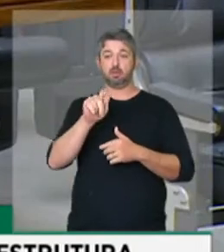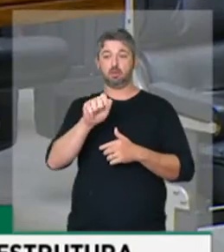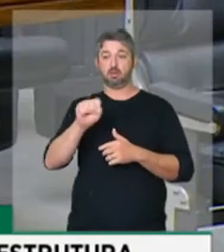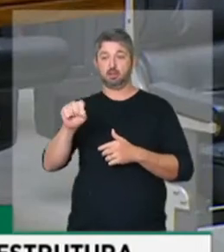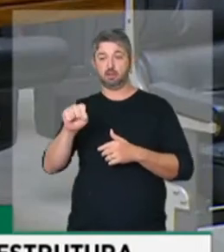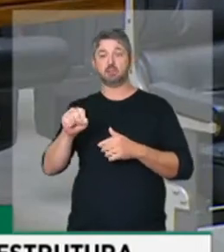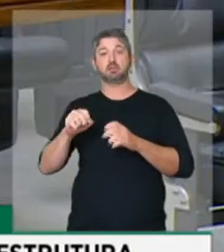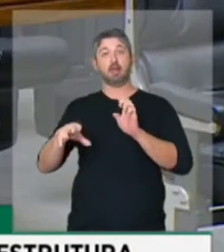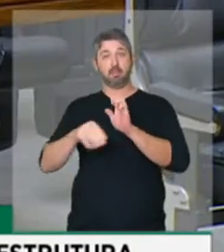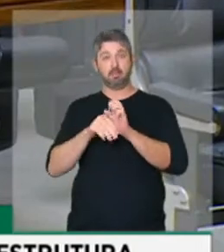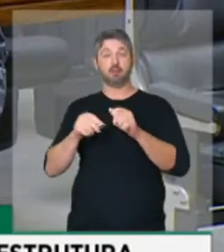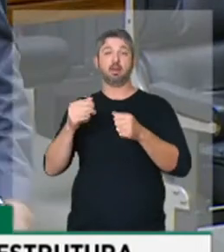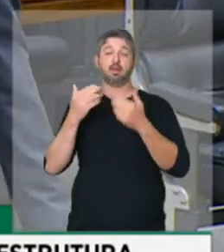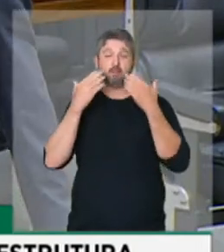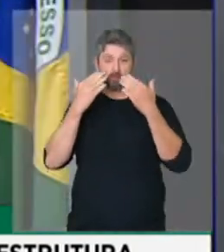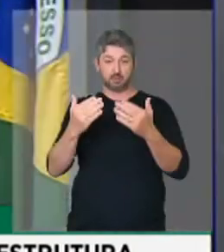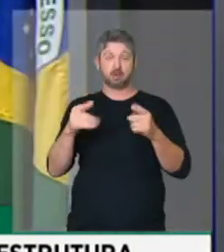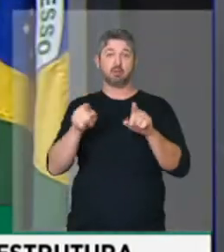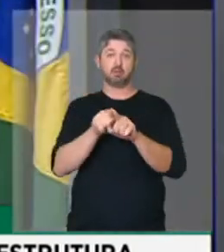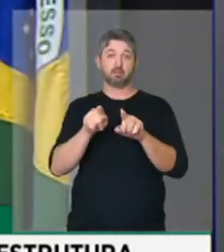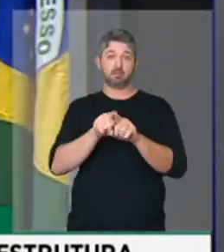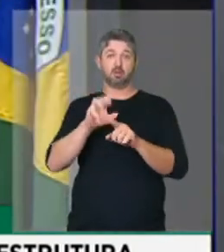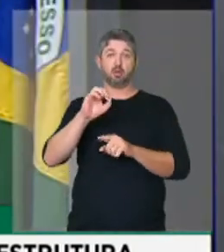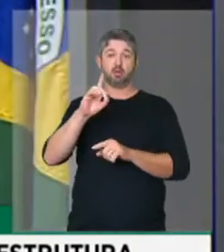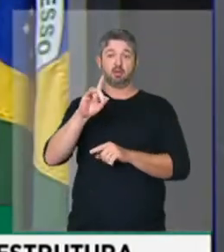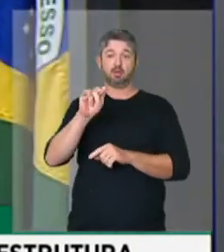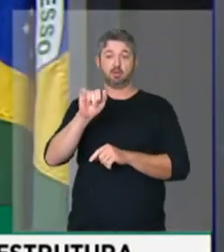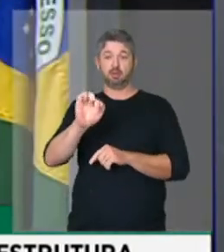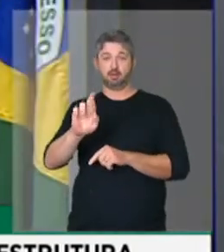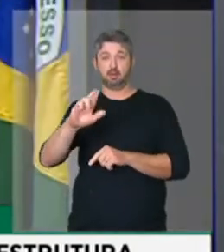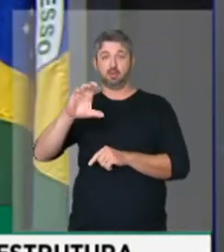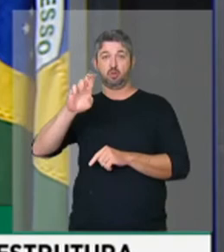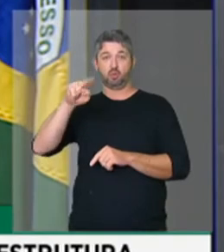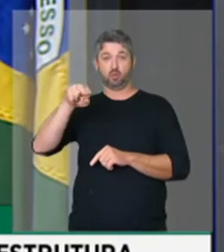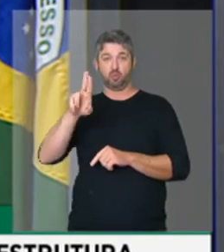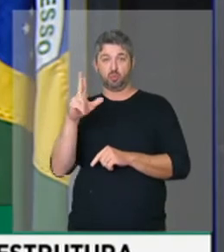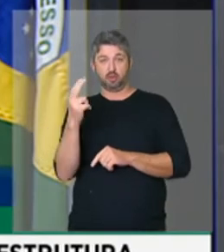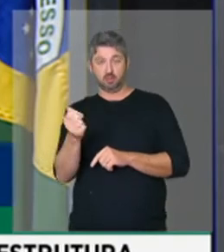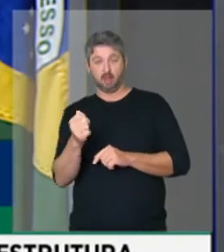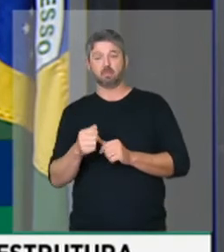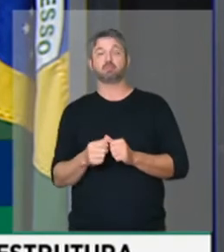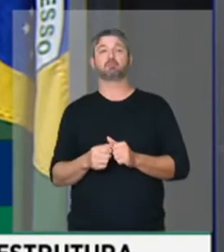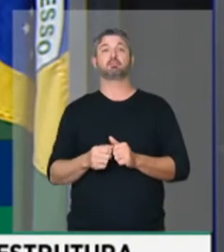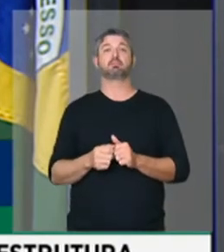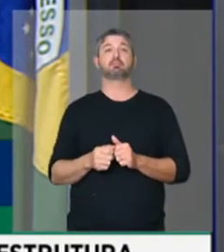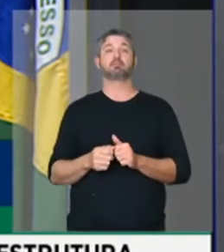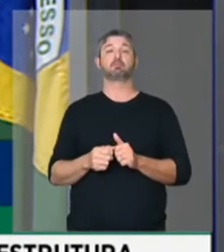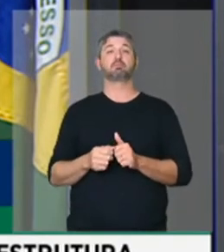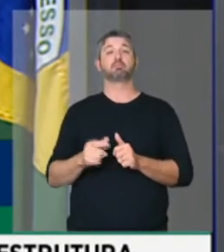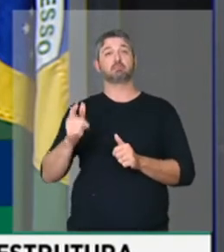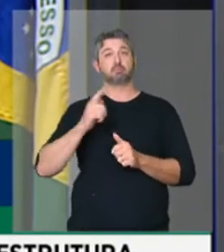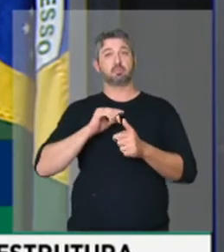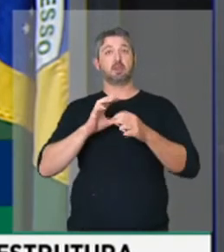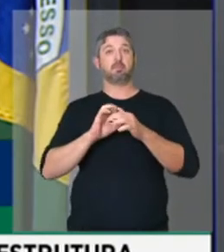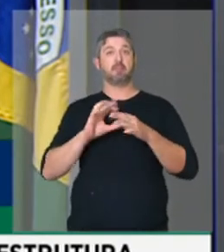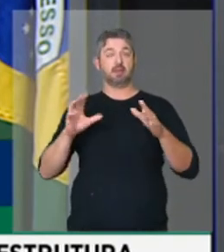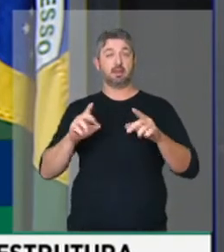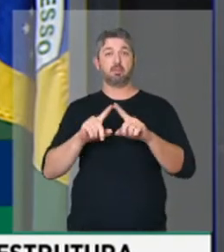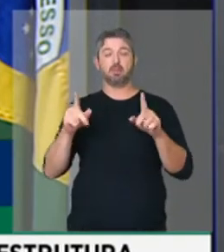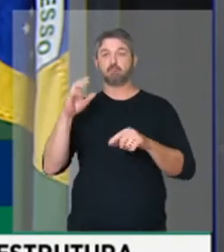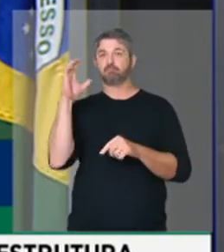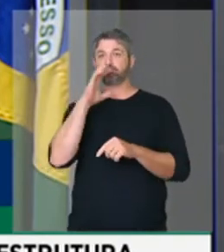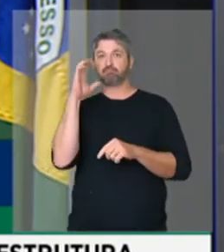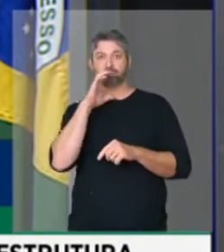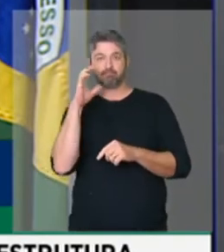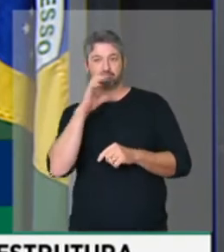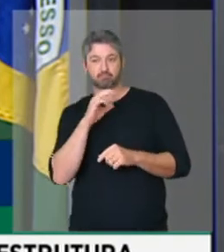emendas, como pelo deputado Odair Cunha, que foi no sentido de dando autonomia para dar celeridade,